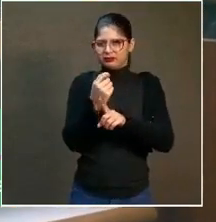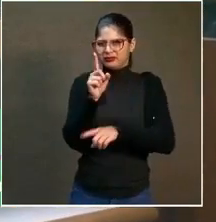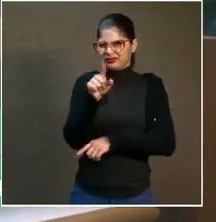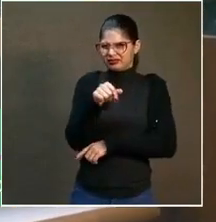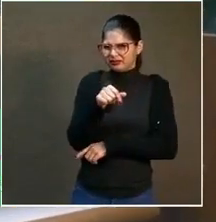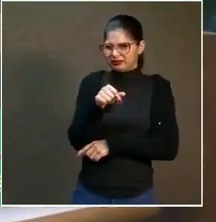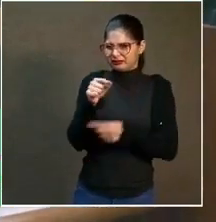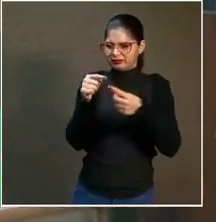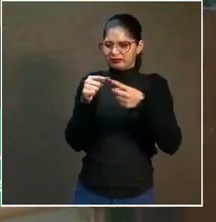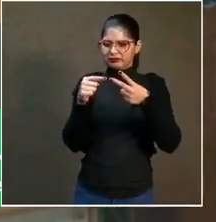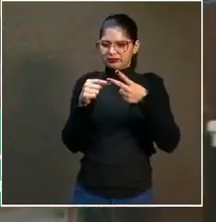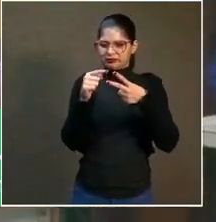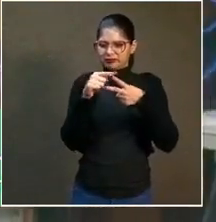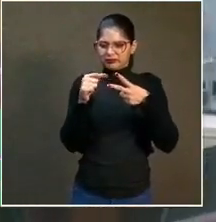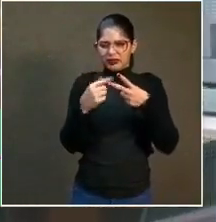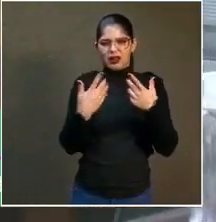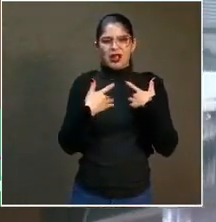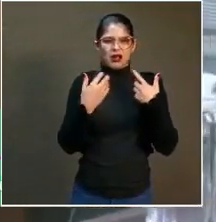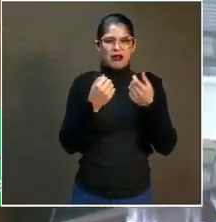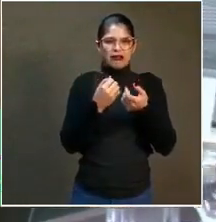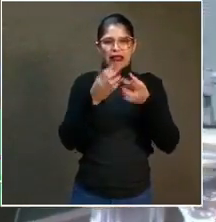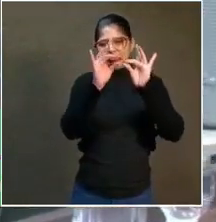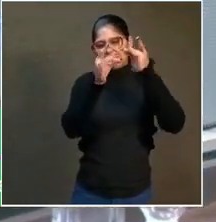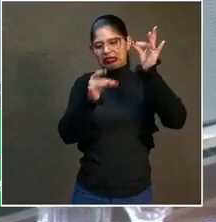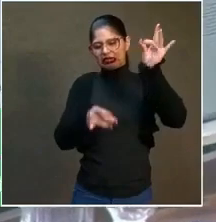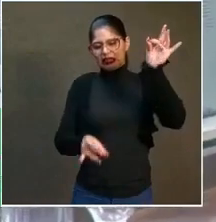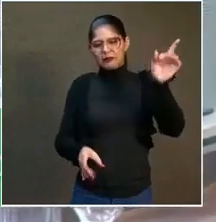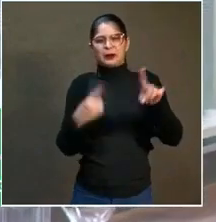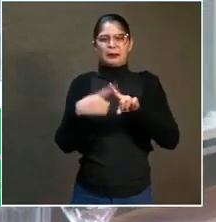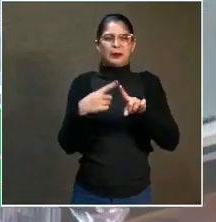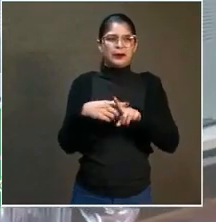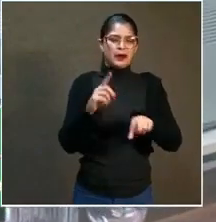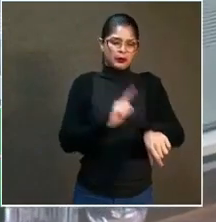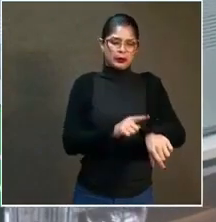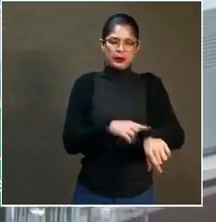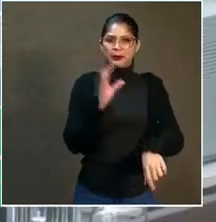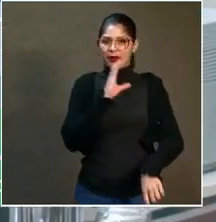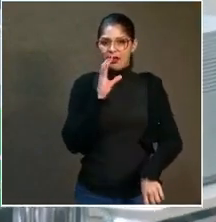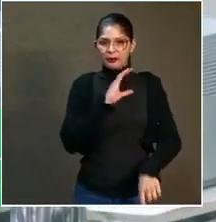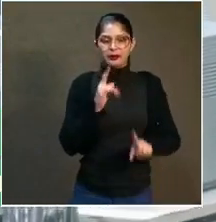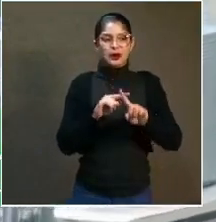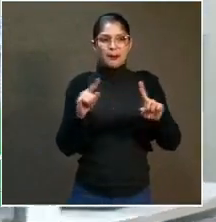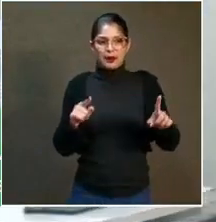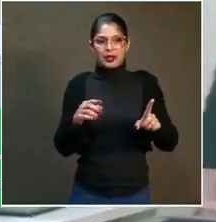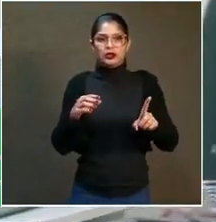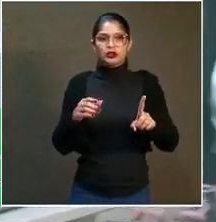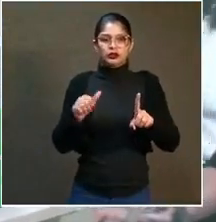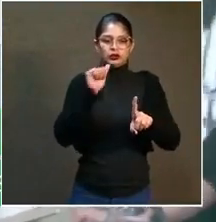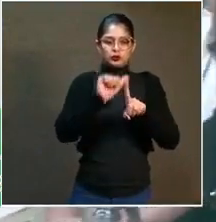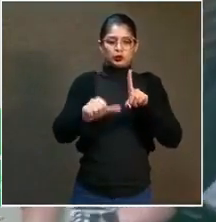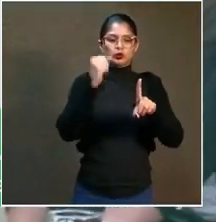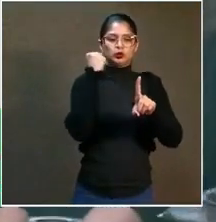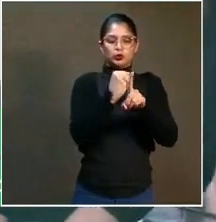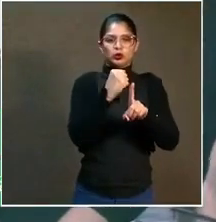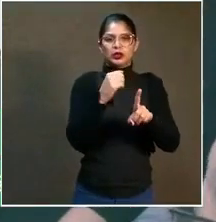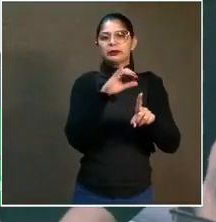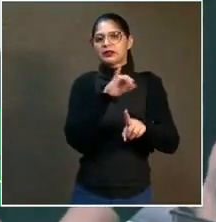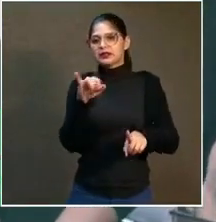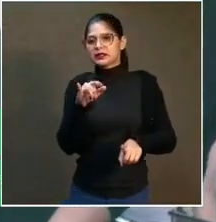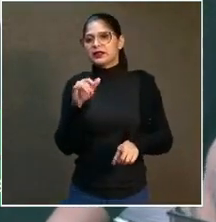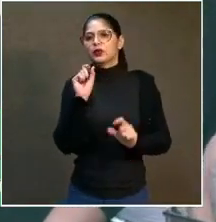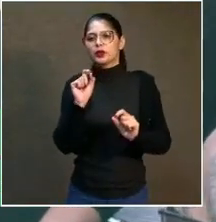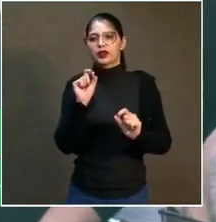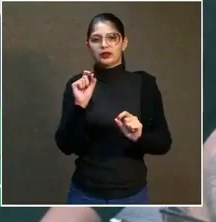Há duas correntes, eu não vou explanar muito, até pelo meu tempo, mas eu entendo que o feminicídio é quando você acaba praticando o